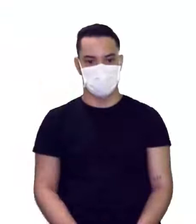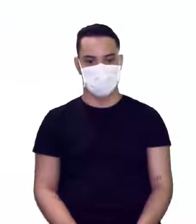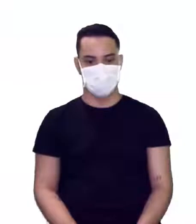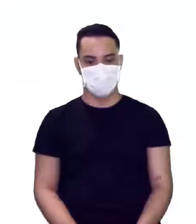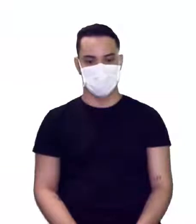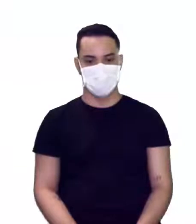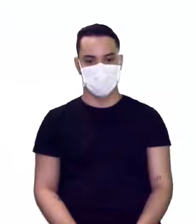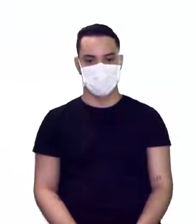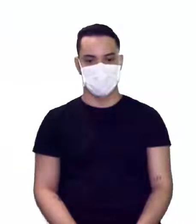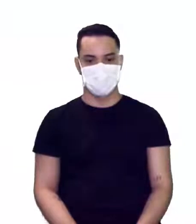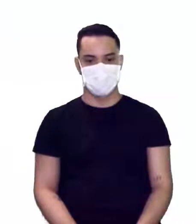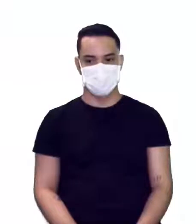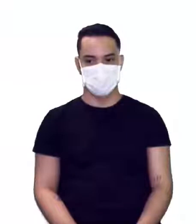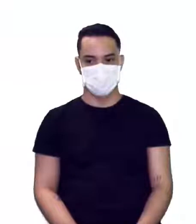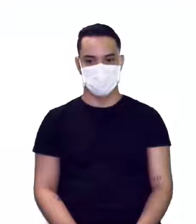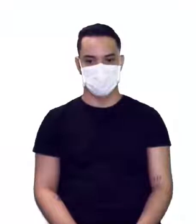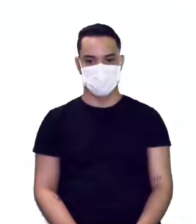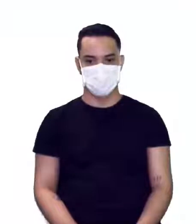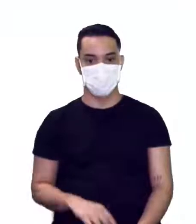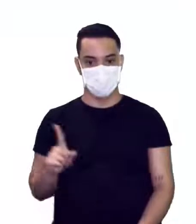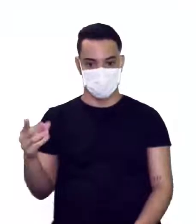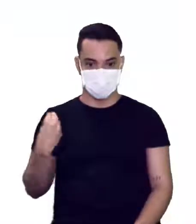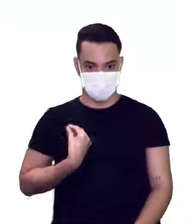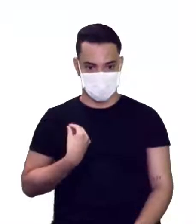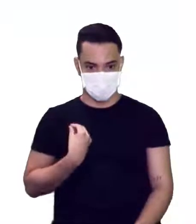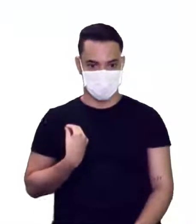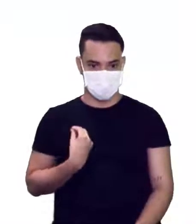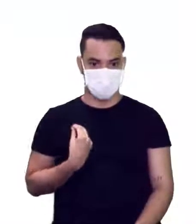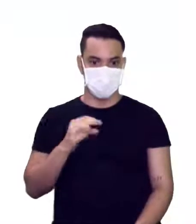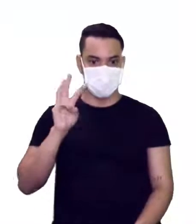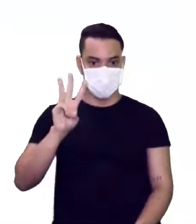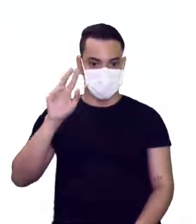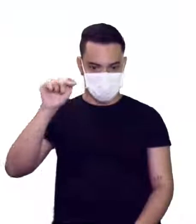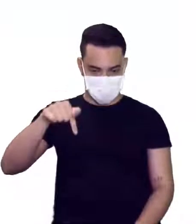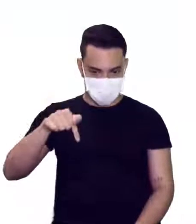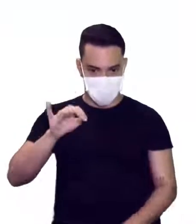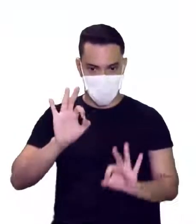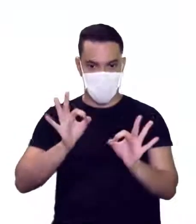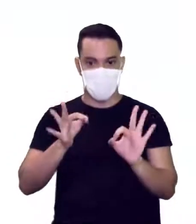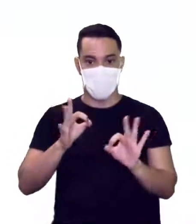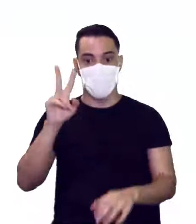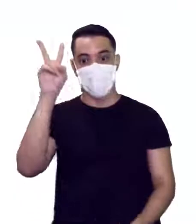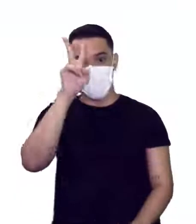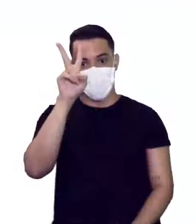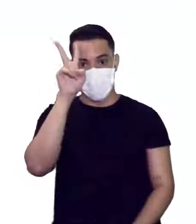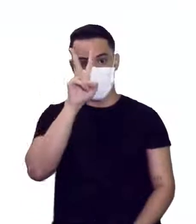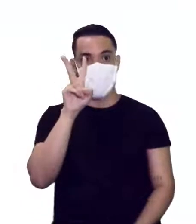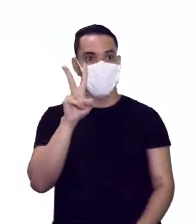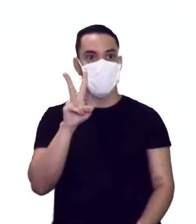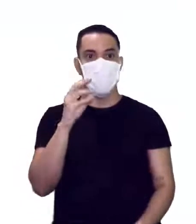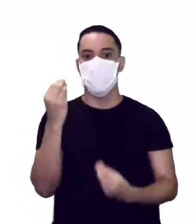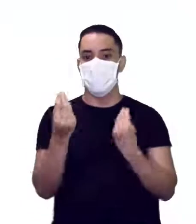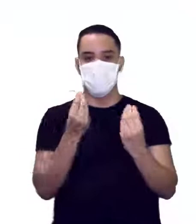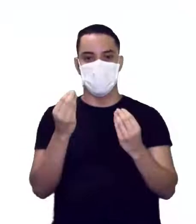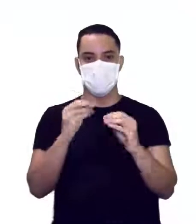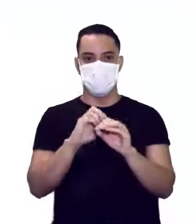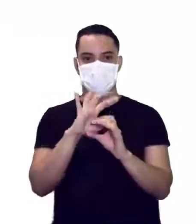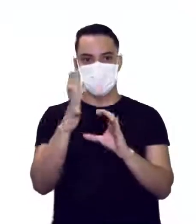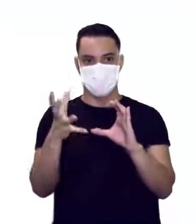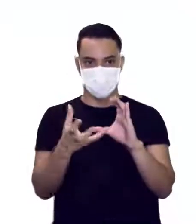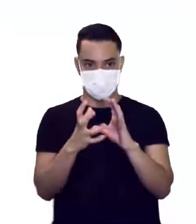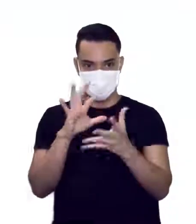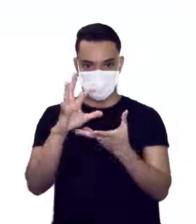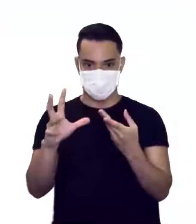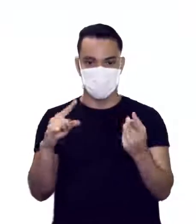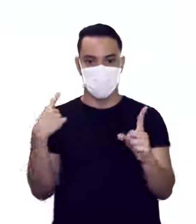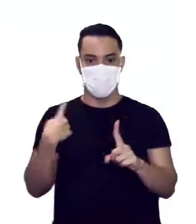ok? Tá ali, ó, os 3Q, tá bom, pessoal? Lembrando que como a esfera que está com 6Q, ela